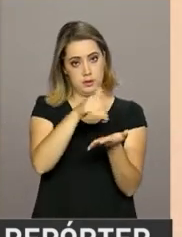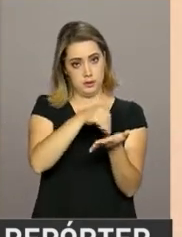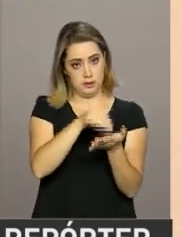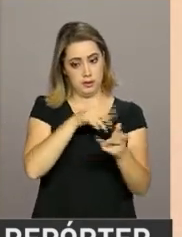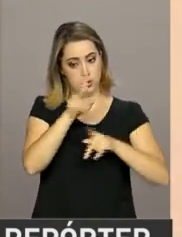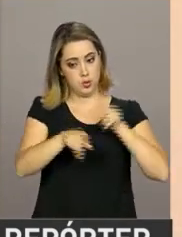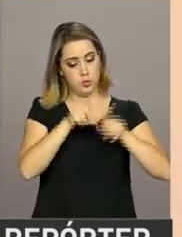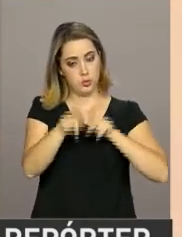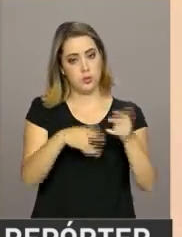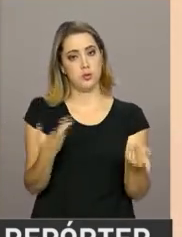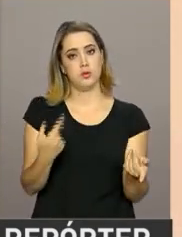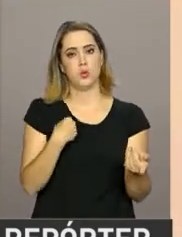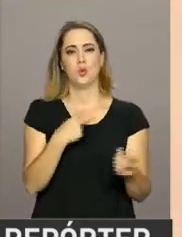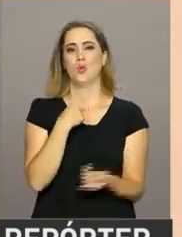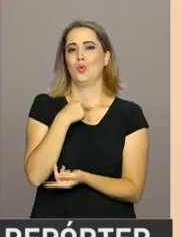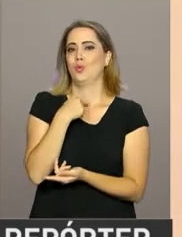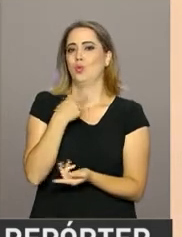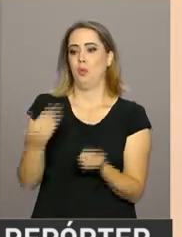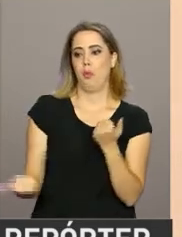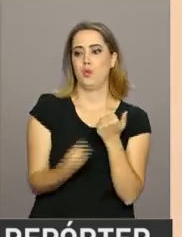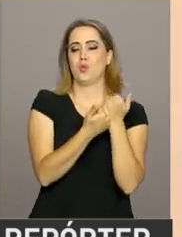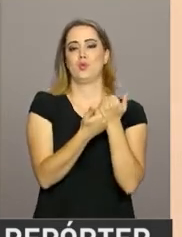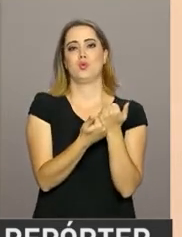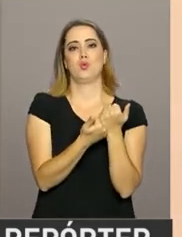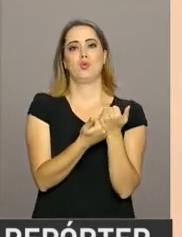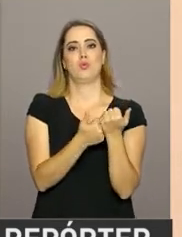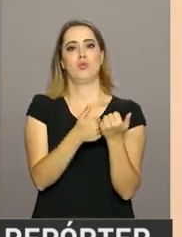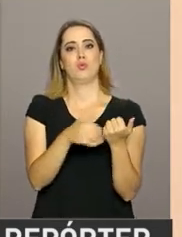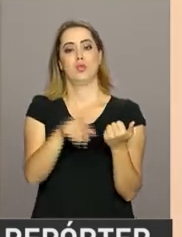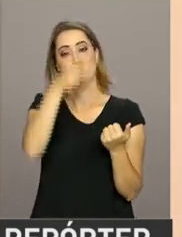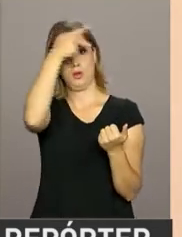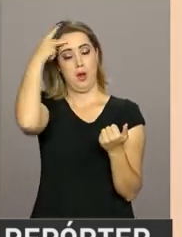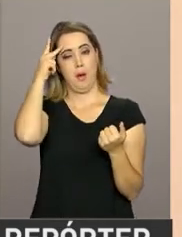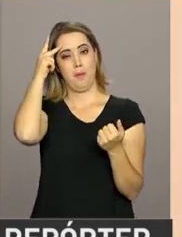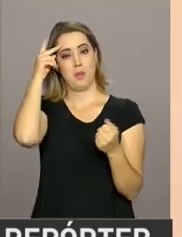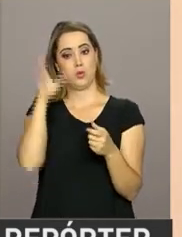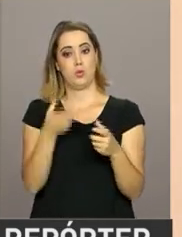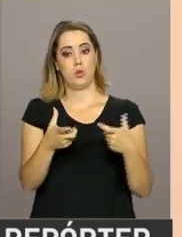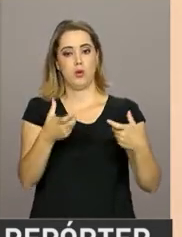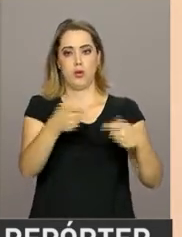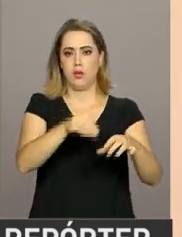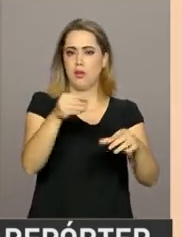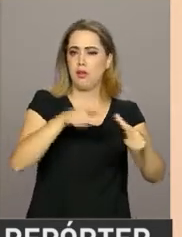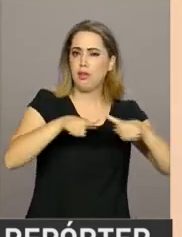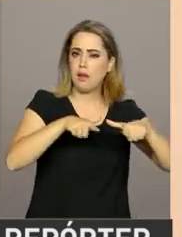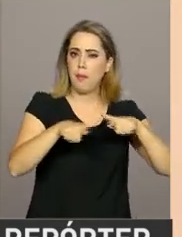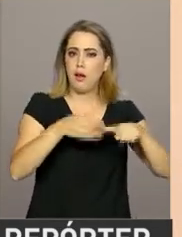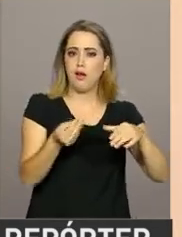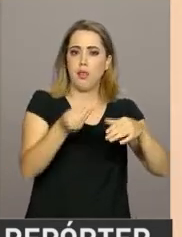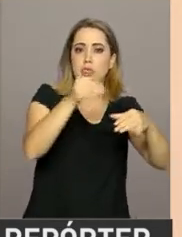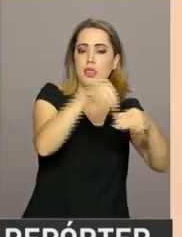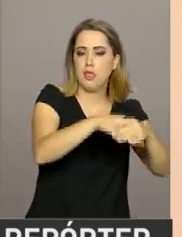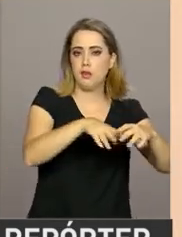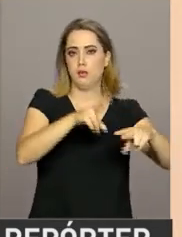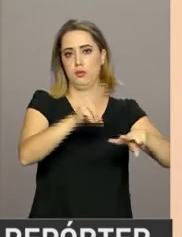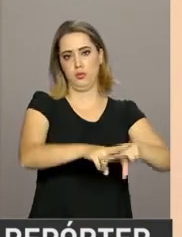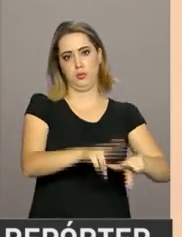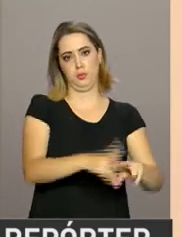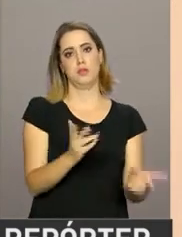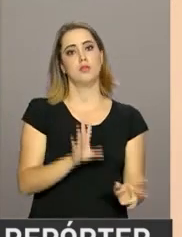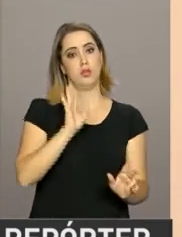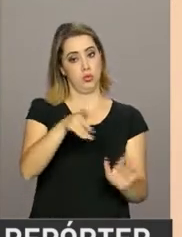pública ela não pode substituir agentes penitenciários é isso é uma uma contingência legal